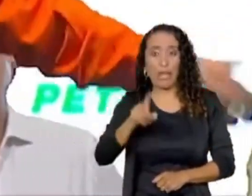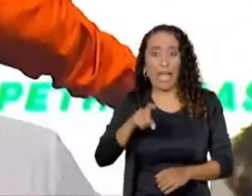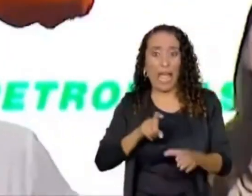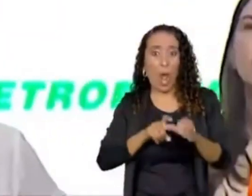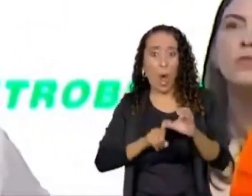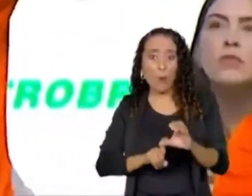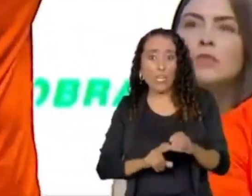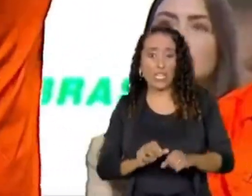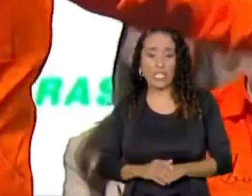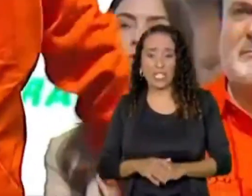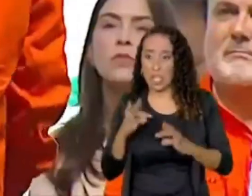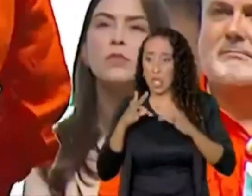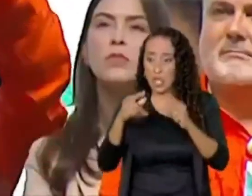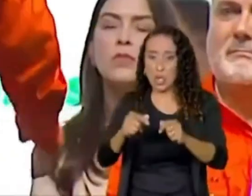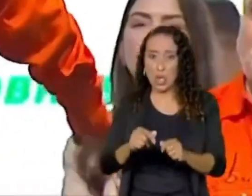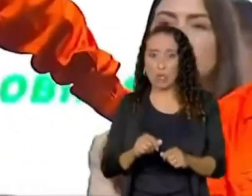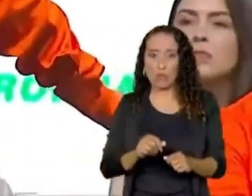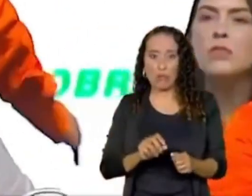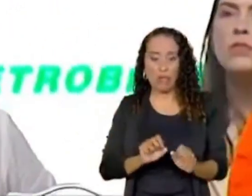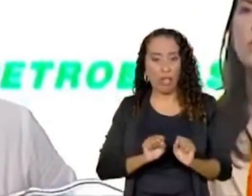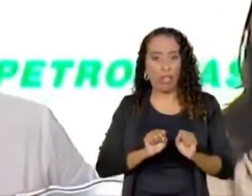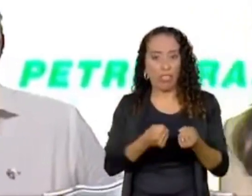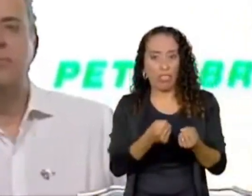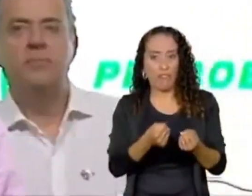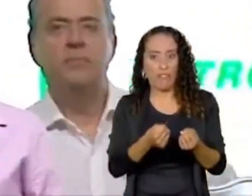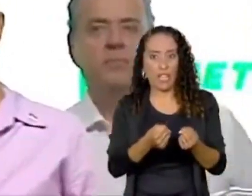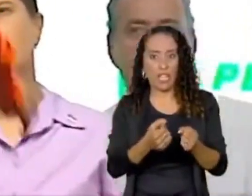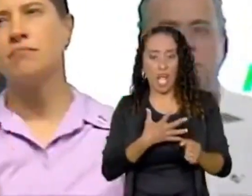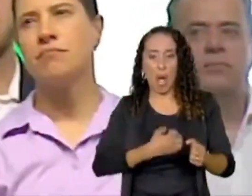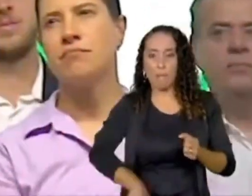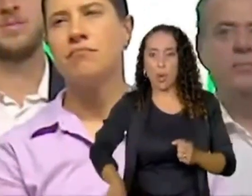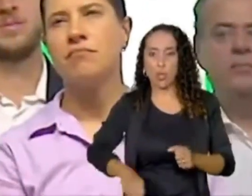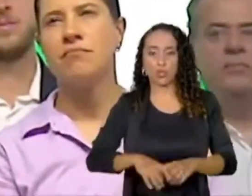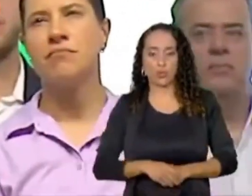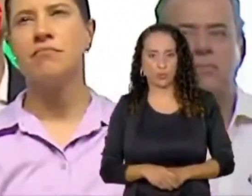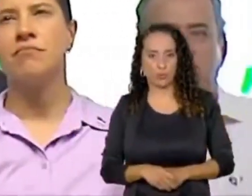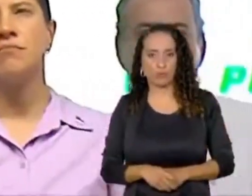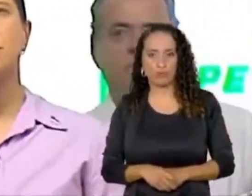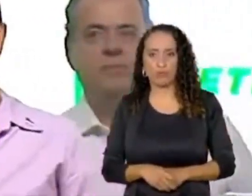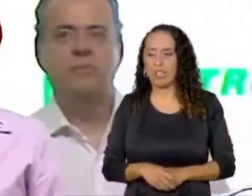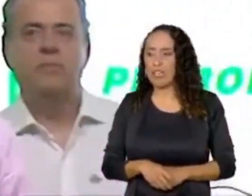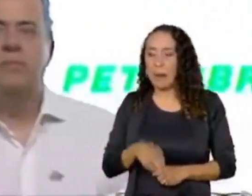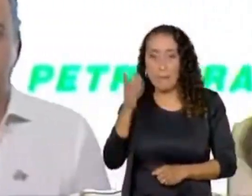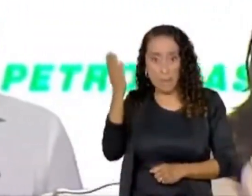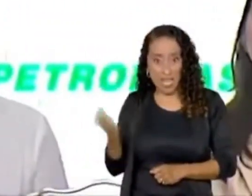mundo aqui defende aborto. Para ele todo mundo aqui faz isso e faz aquilo. Como